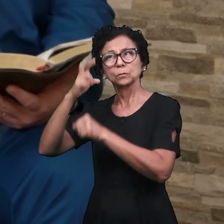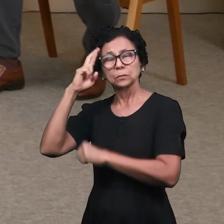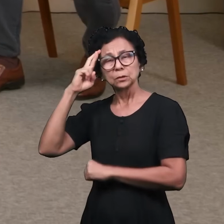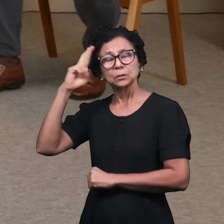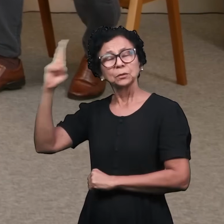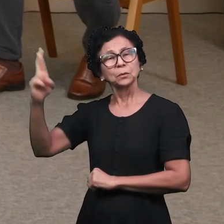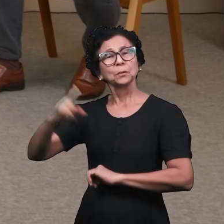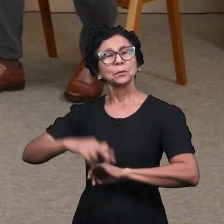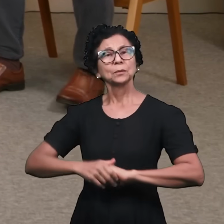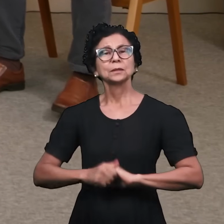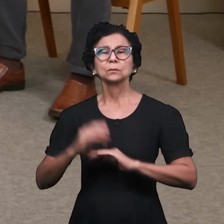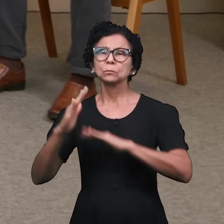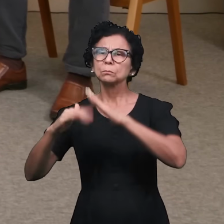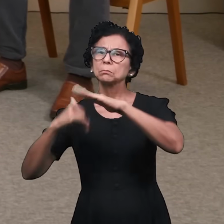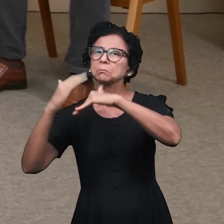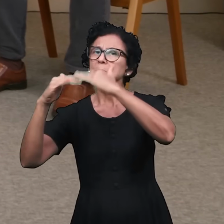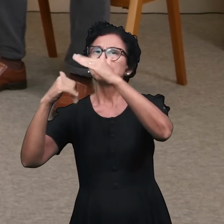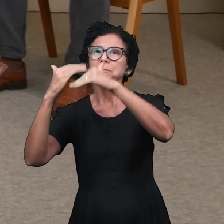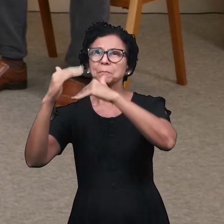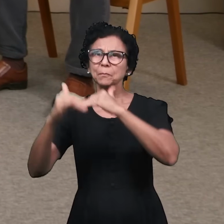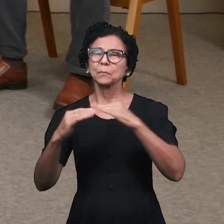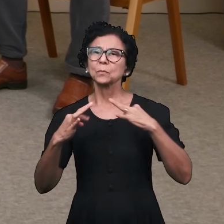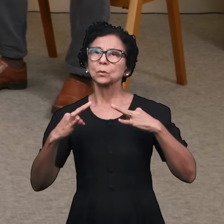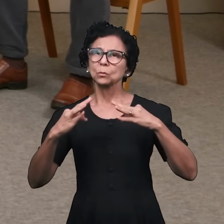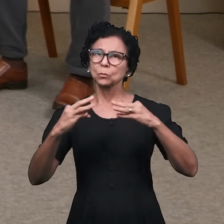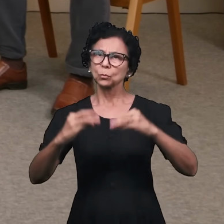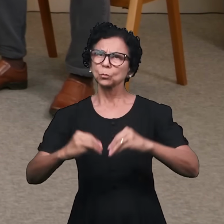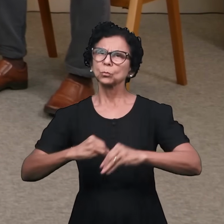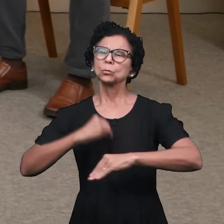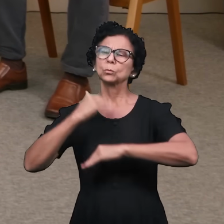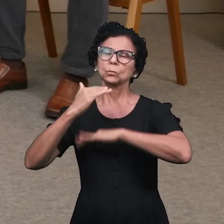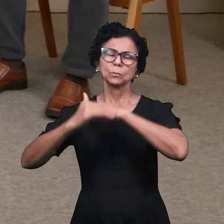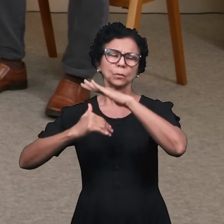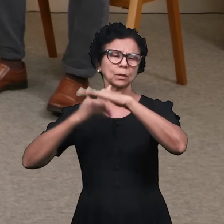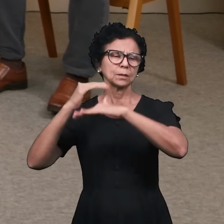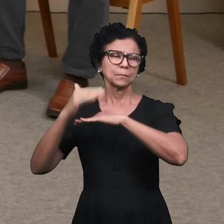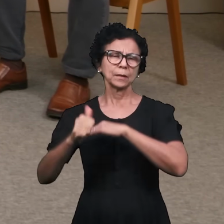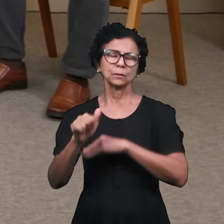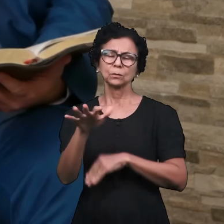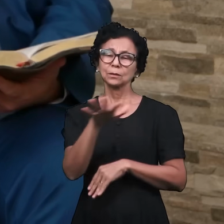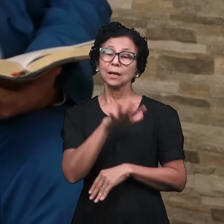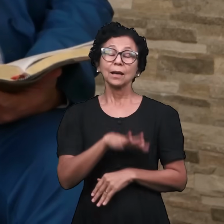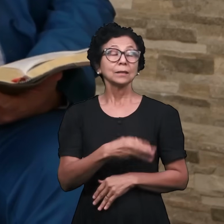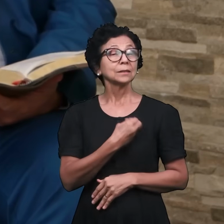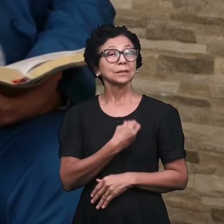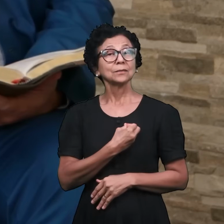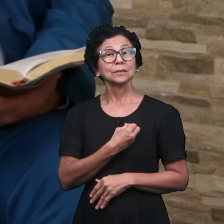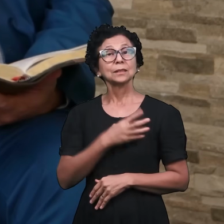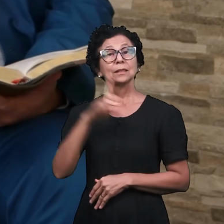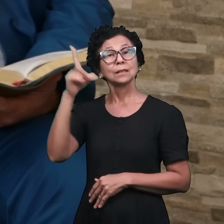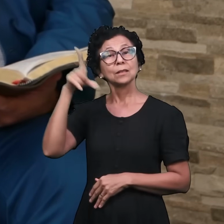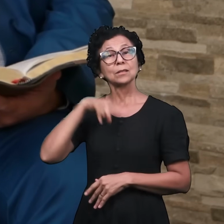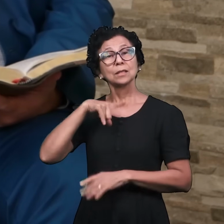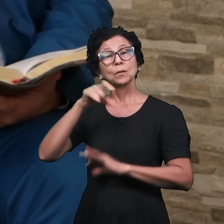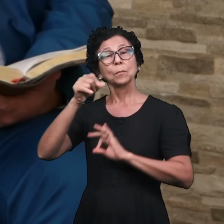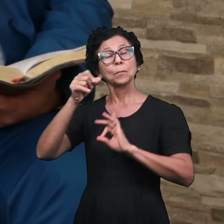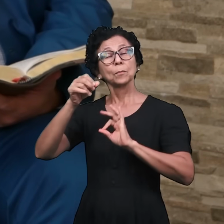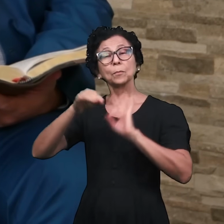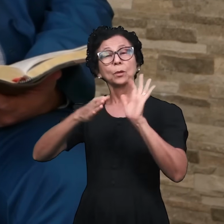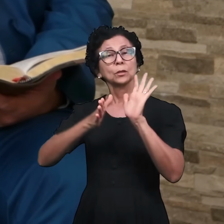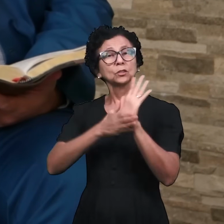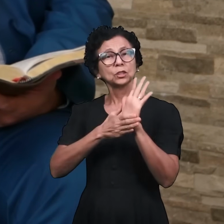Senhor, ou seja, as coisas vão bem em todos os setores da vida, porque o Senhor tem um projeto, não é pela